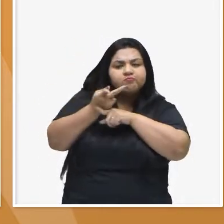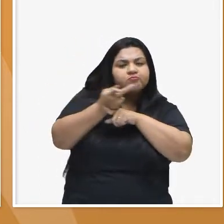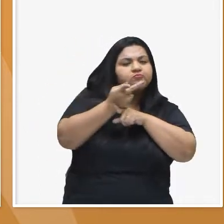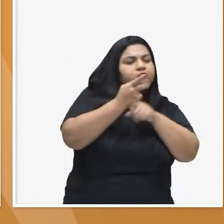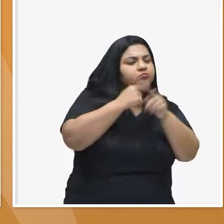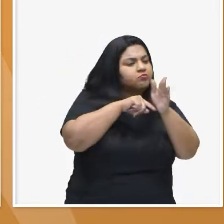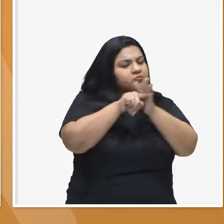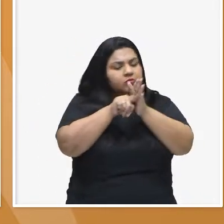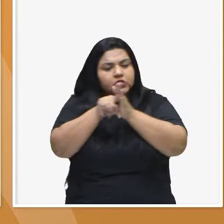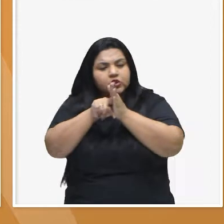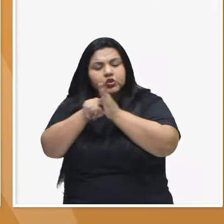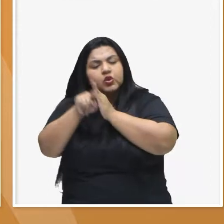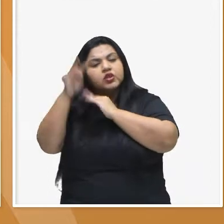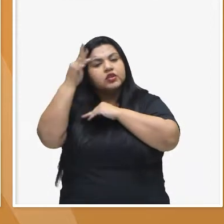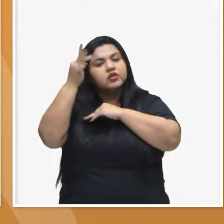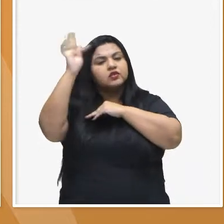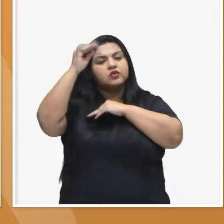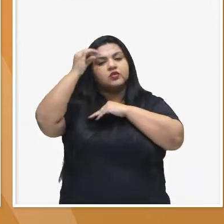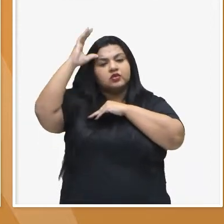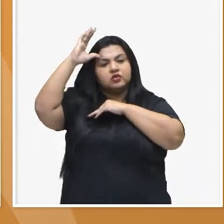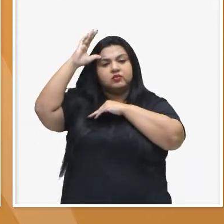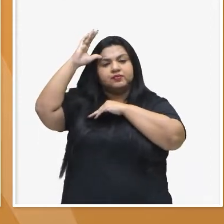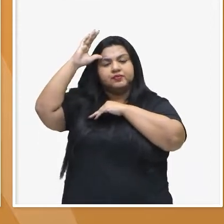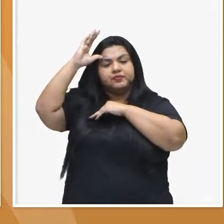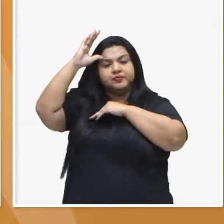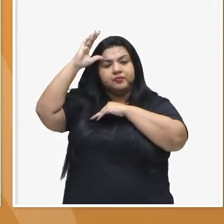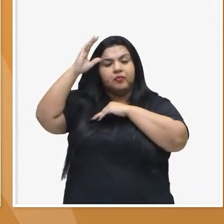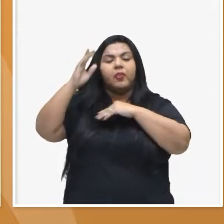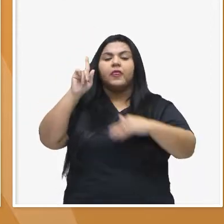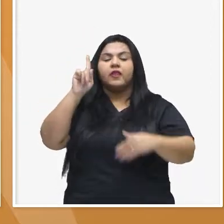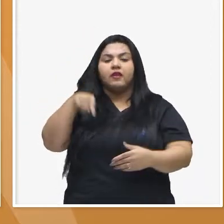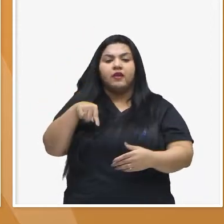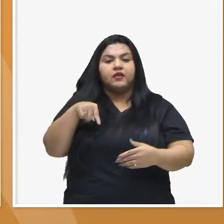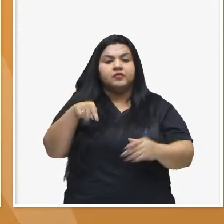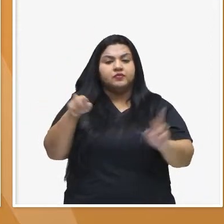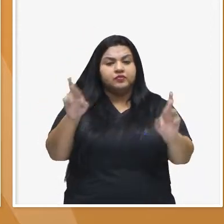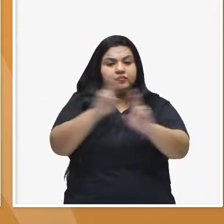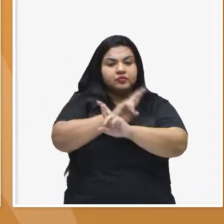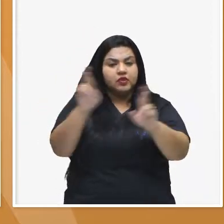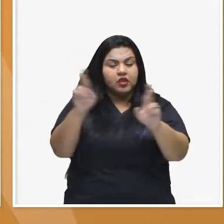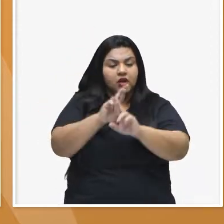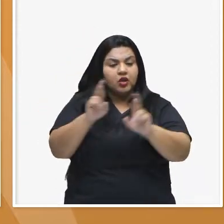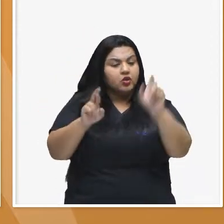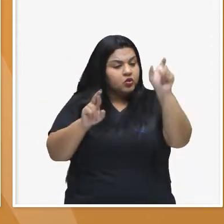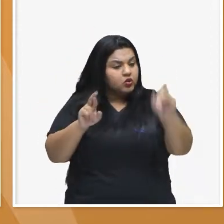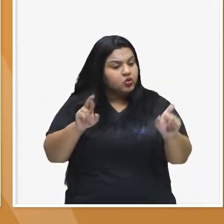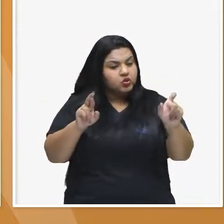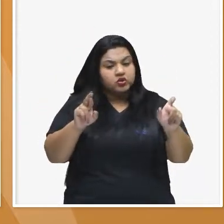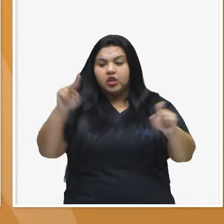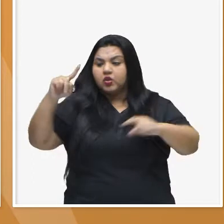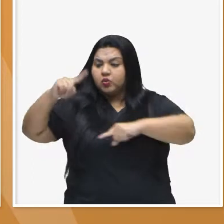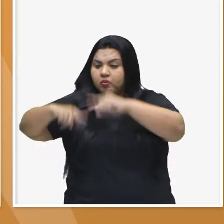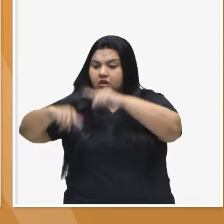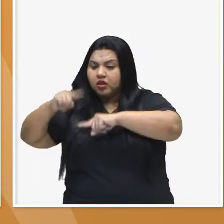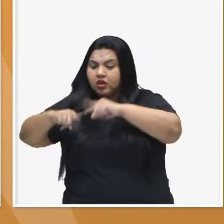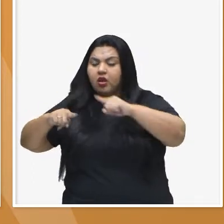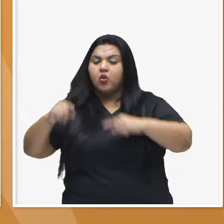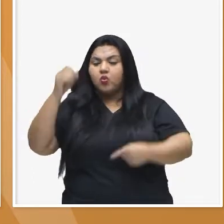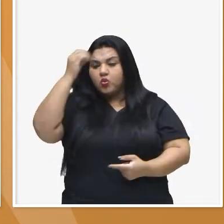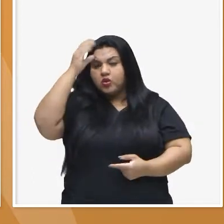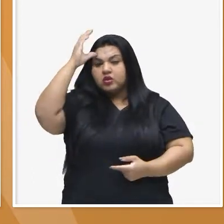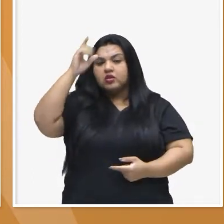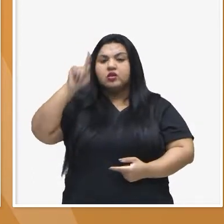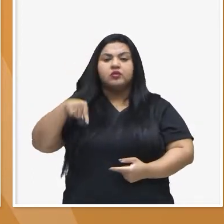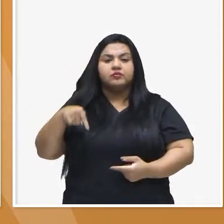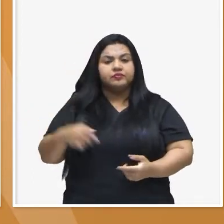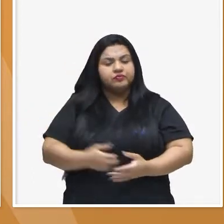através de uma teoria do conhecimento, né, que é justamente olhar a relação sujeito e objeto do conhecimento, é o